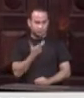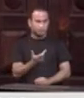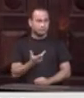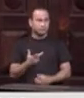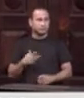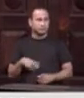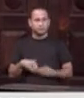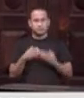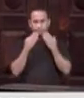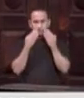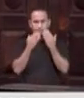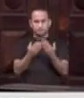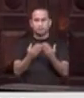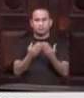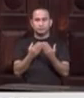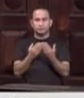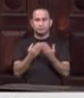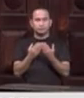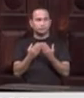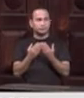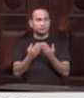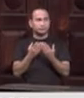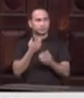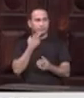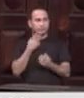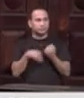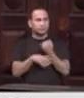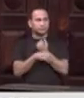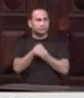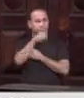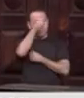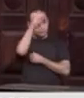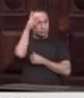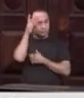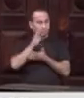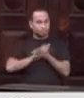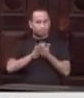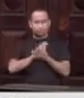se apresentavam como policiólogos e que de segurança pública nada entendem. Muito obrigado.